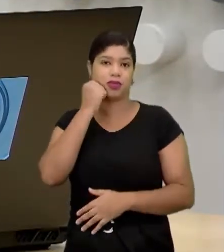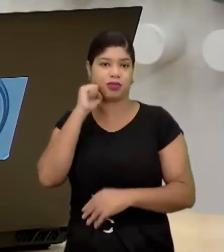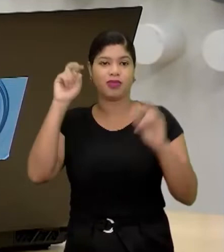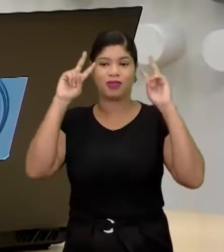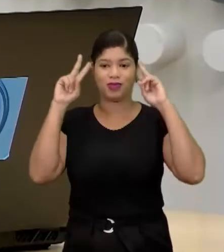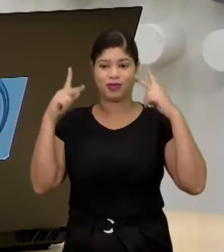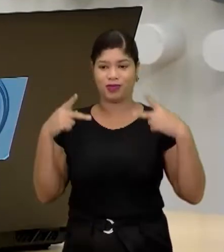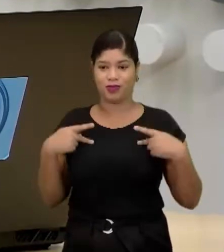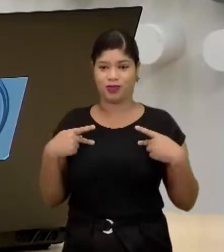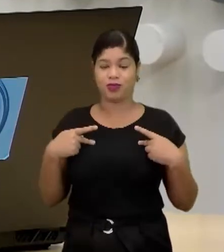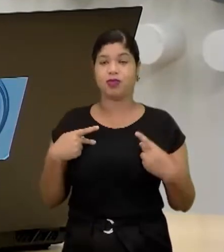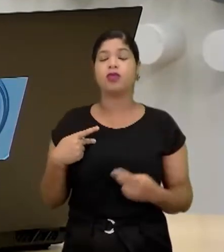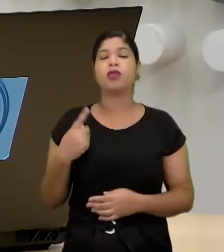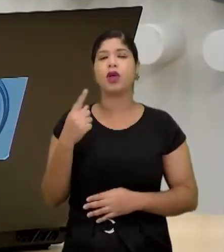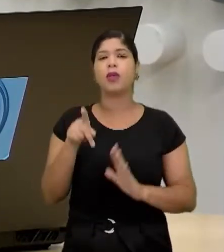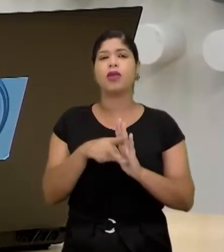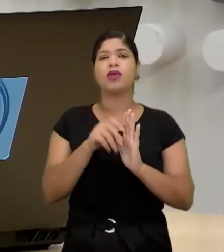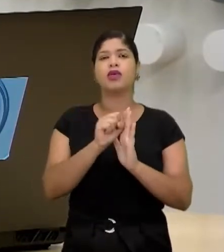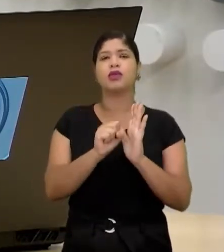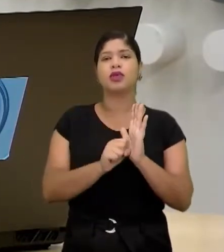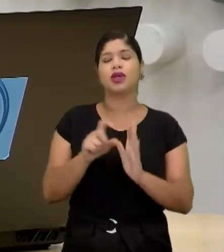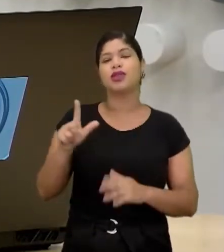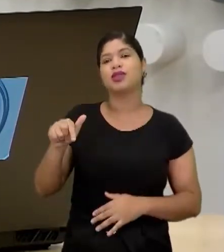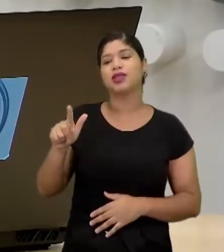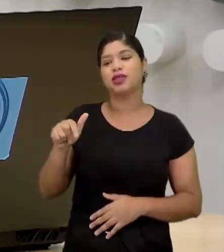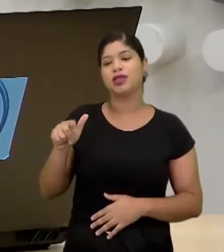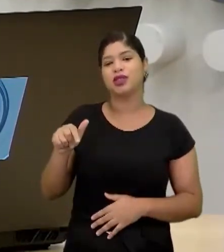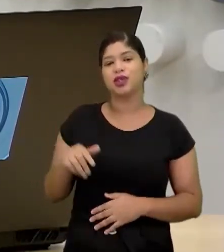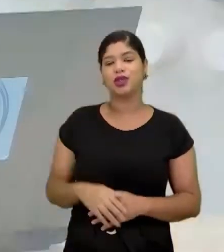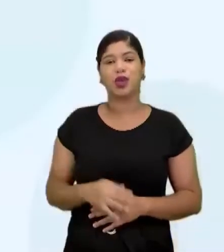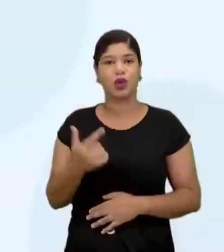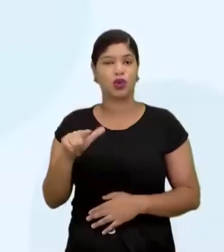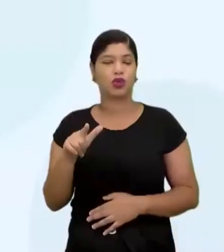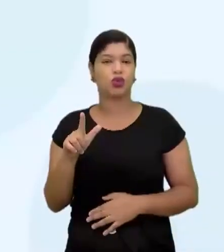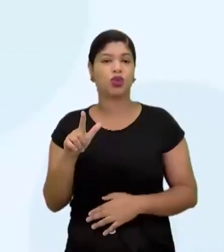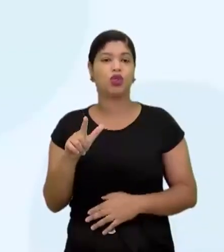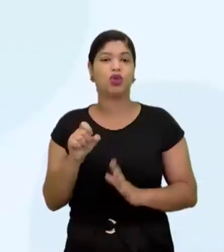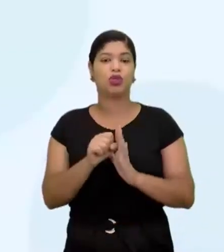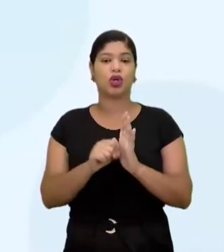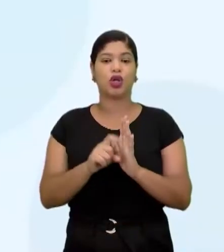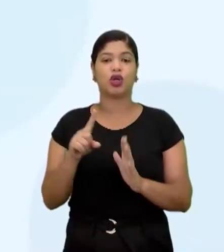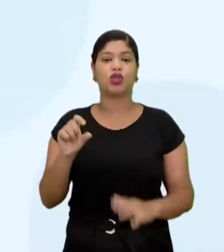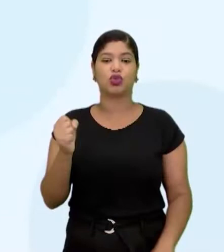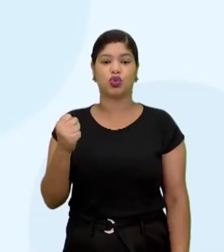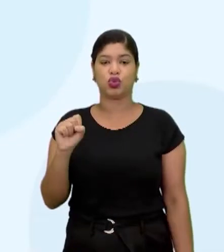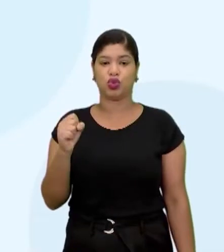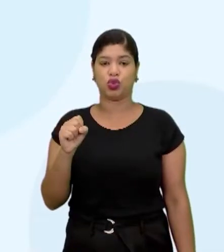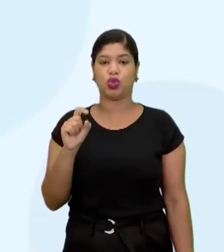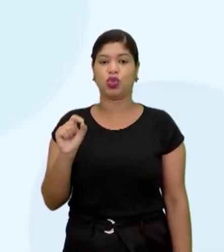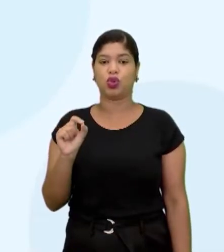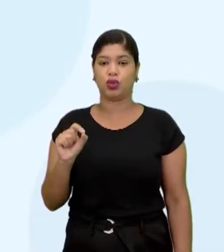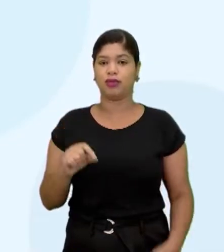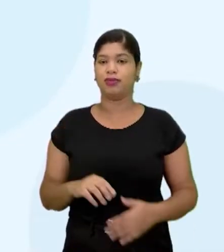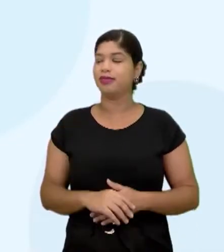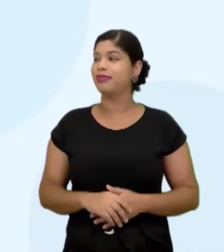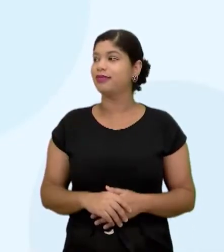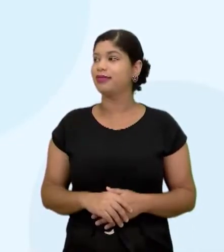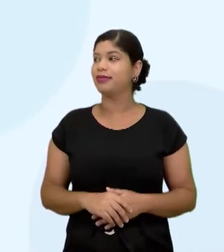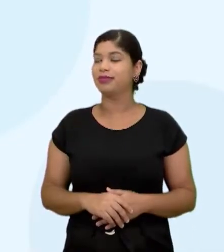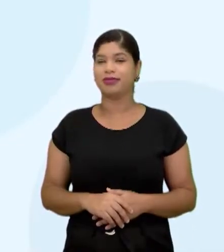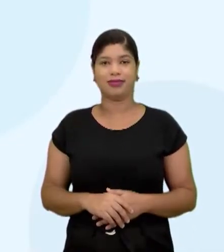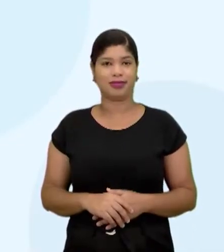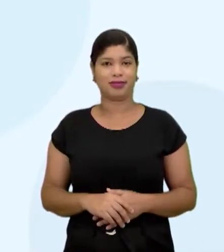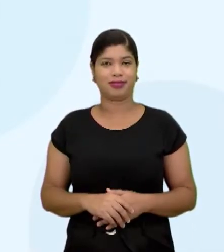um do século 17 o outro do século 18 que são é por ordem